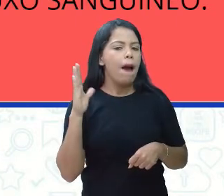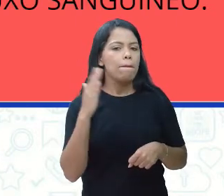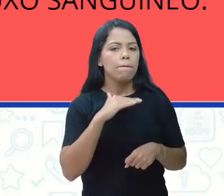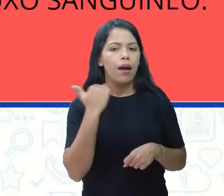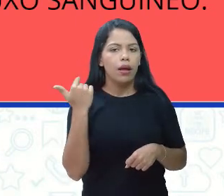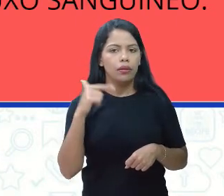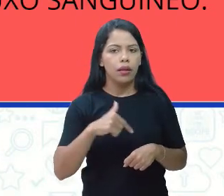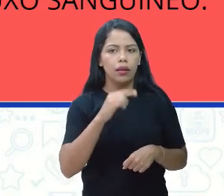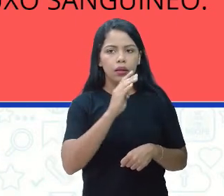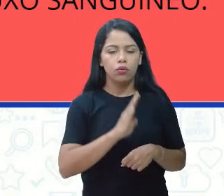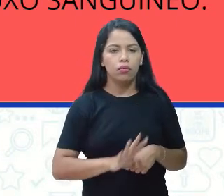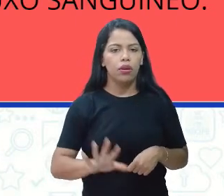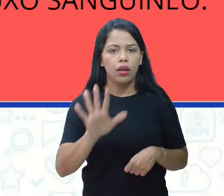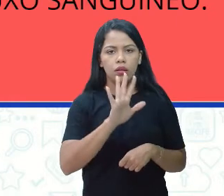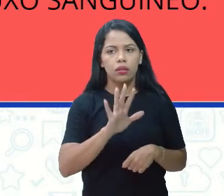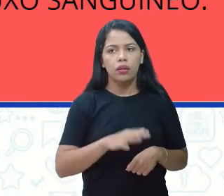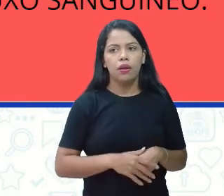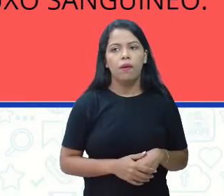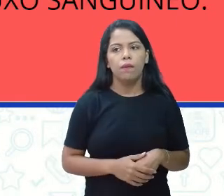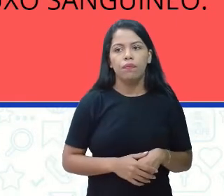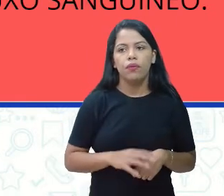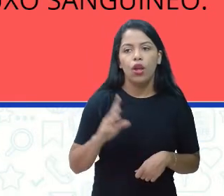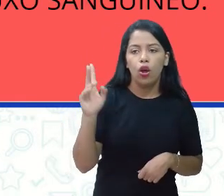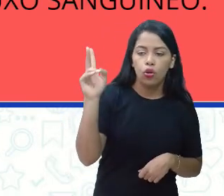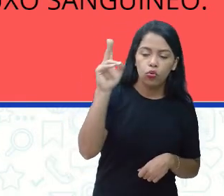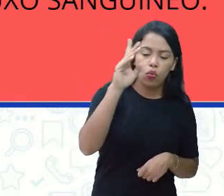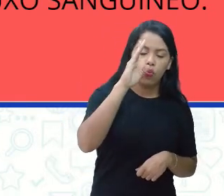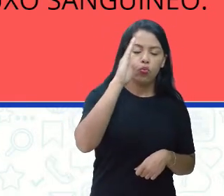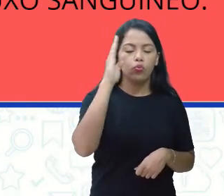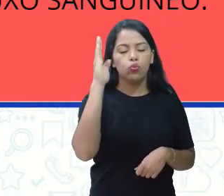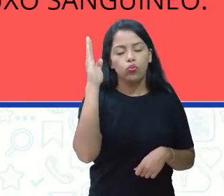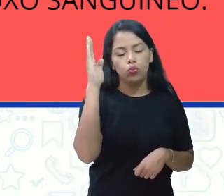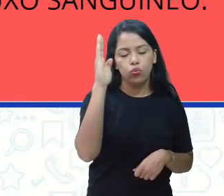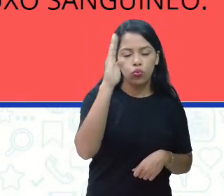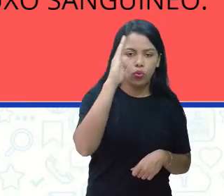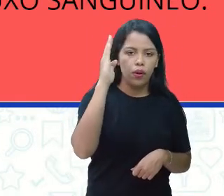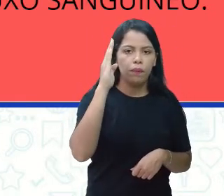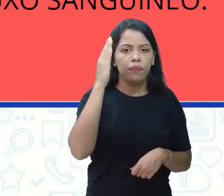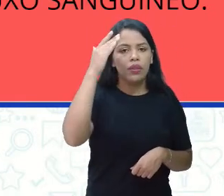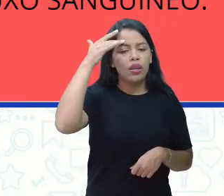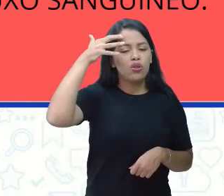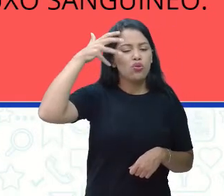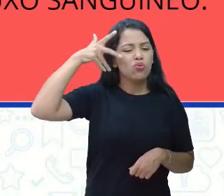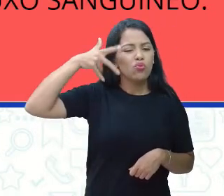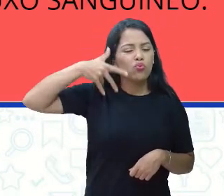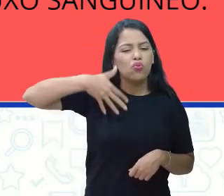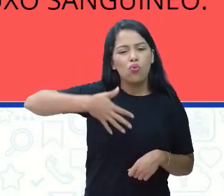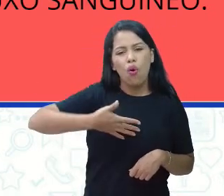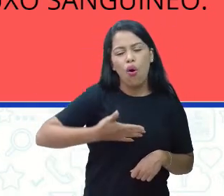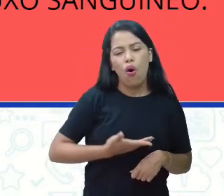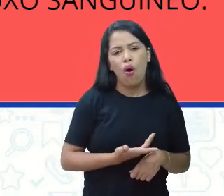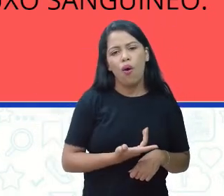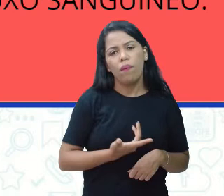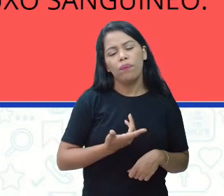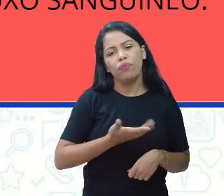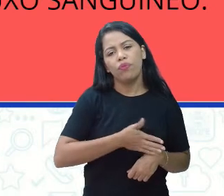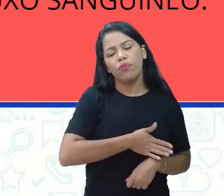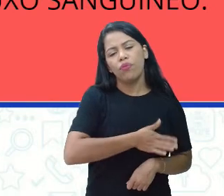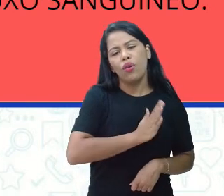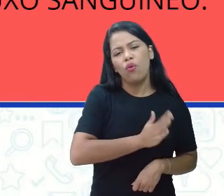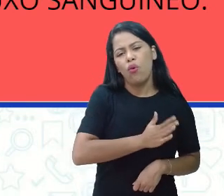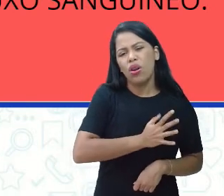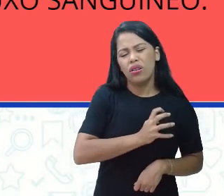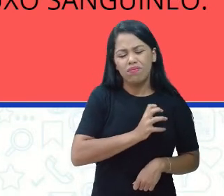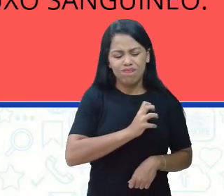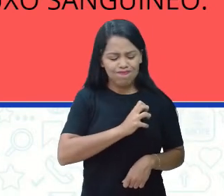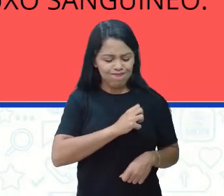sintomas? Tontura, suor, dor forte no peito. Muitas vezes essa dor não, vamos dizer assim, o paciente não